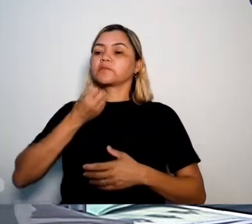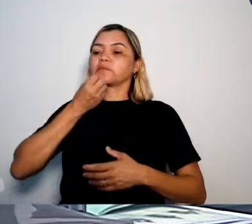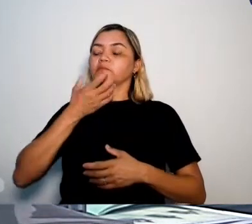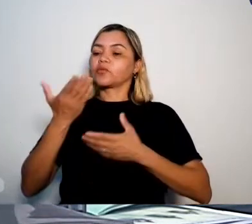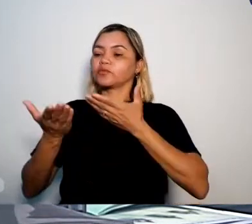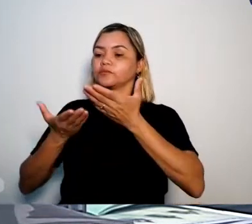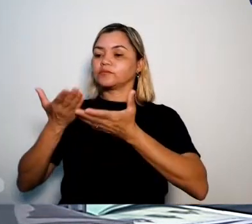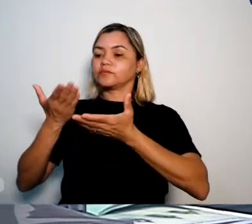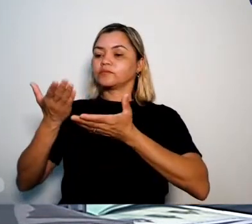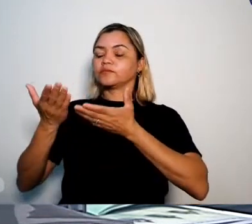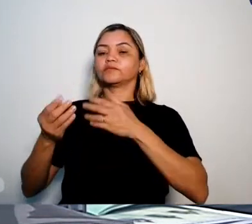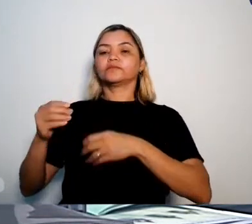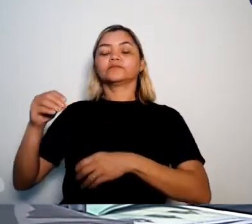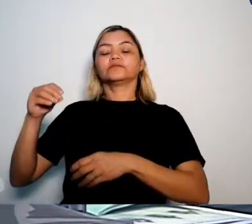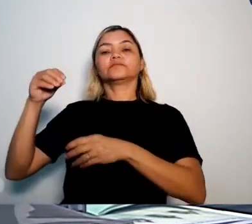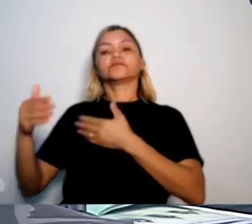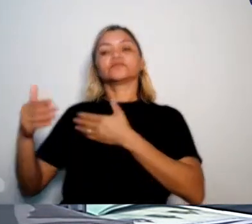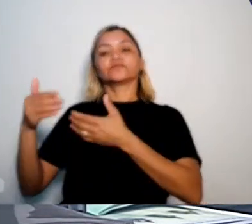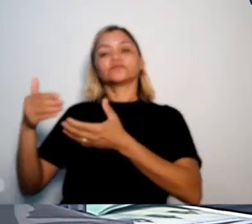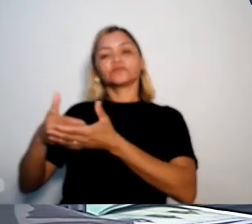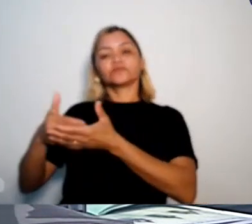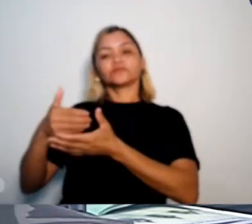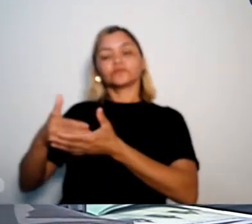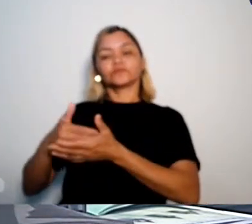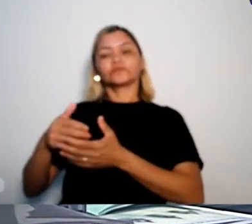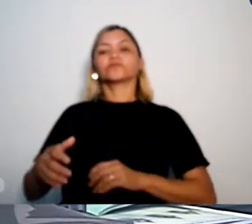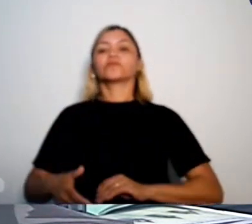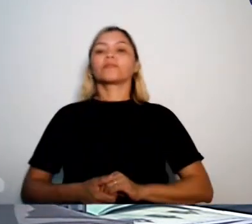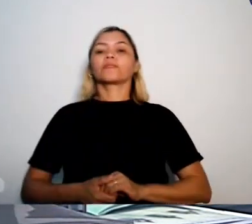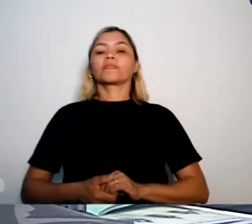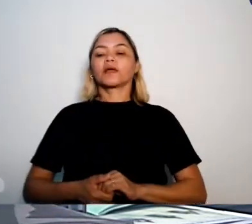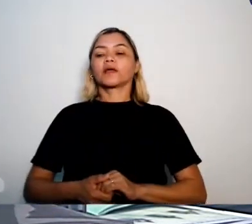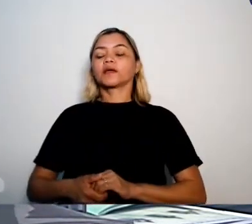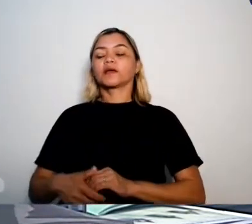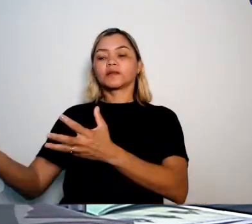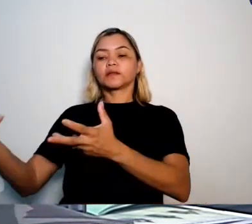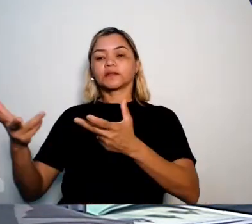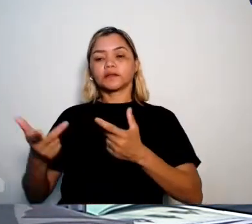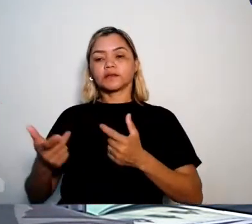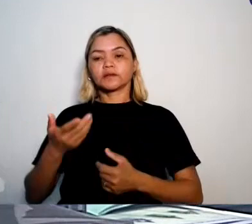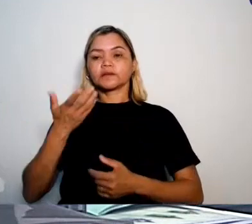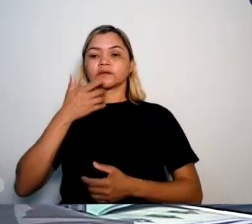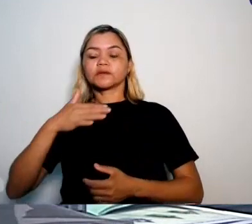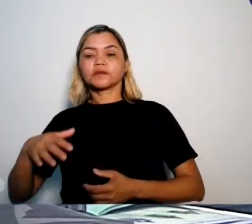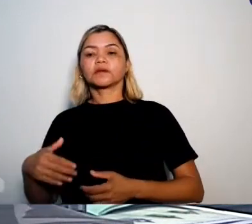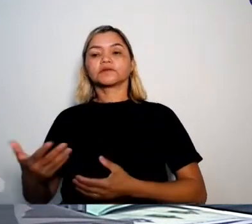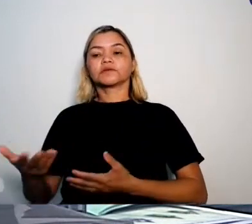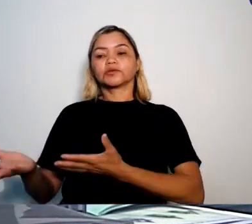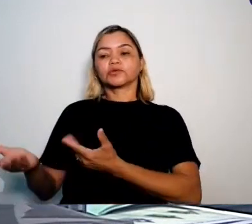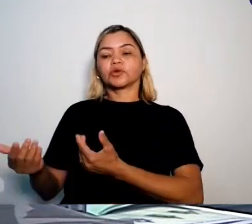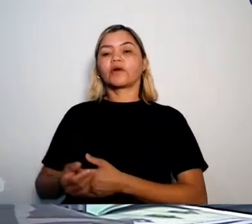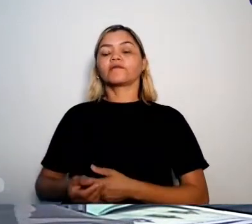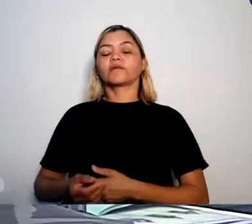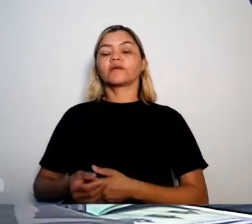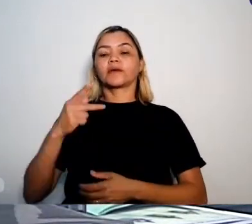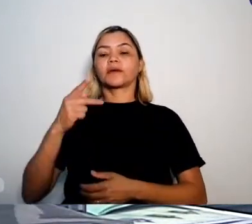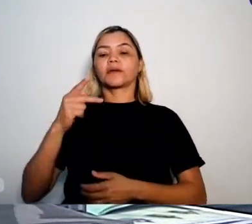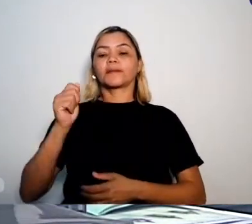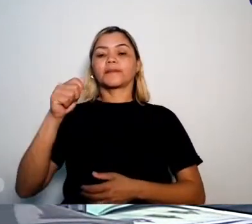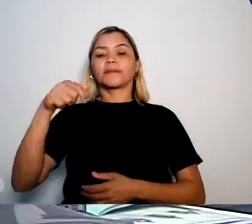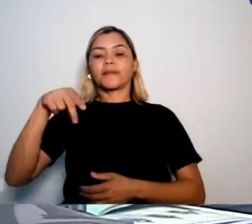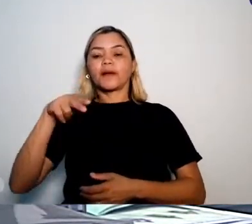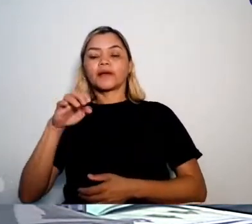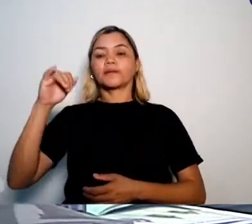de Botucatu, atendendo crianças e jovens do Parque Imperial e adjacências.